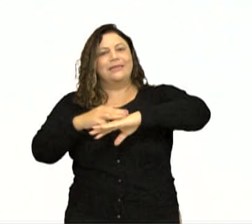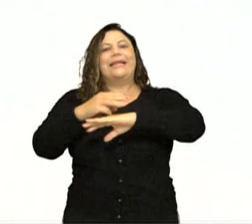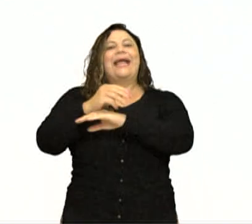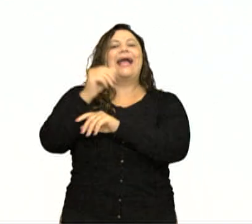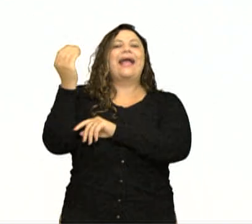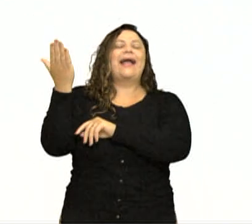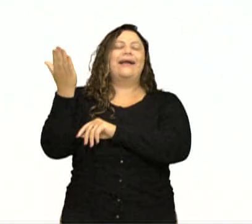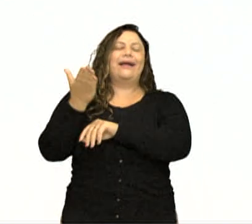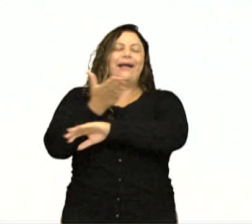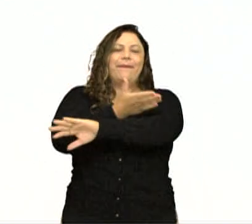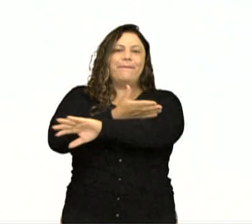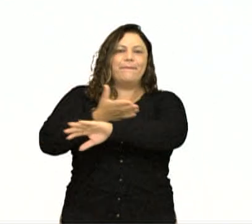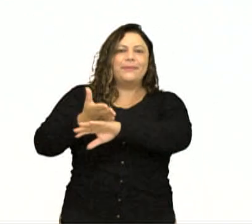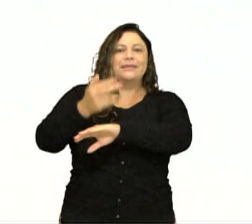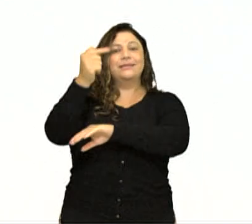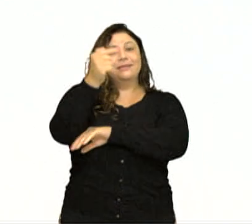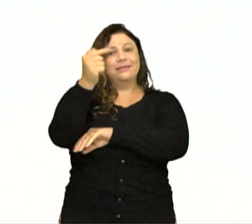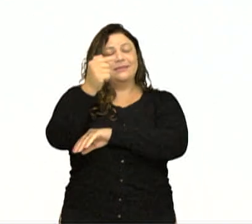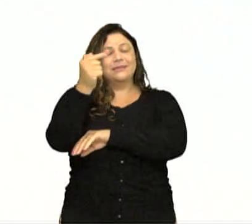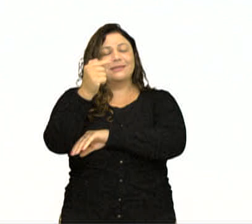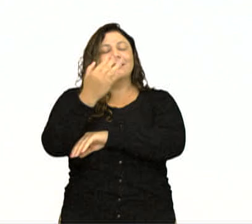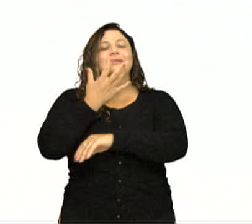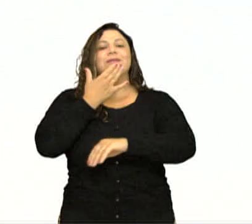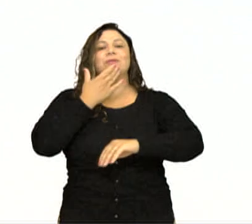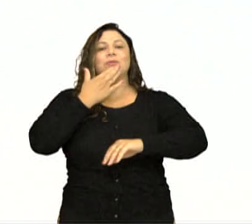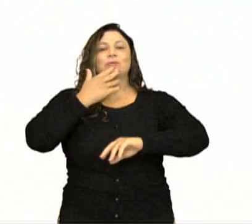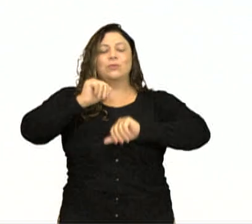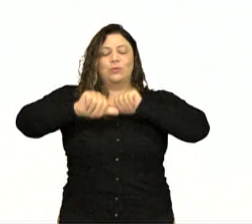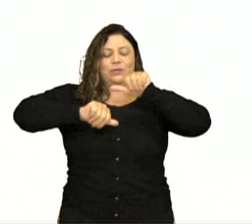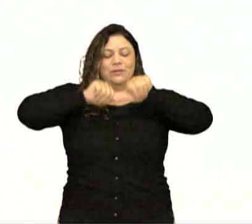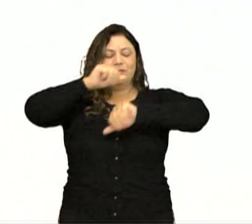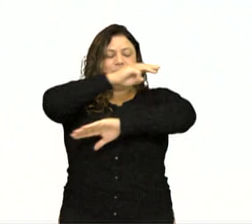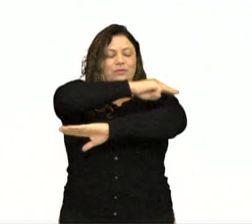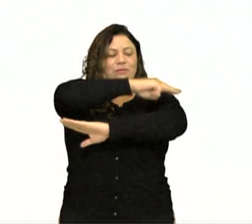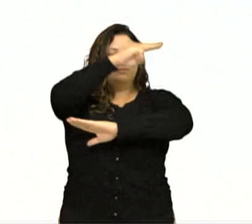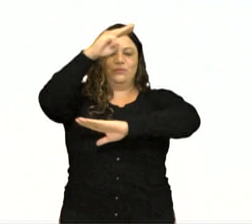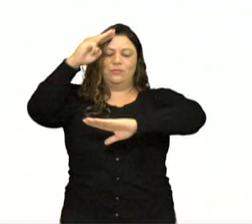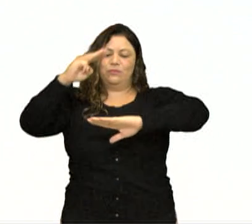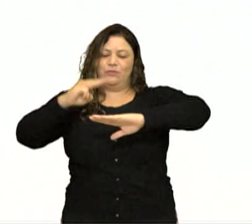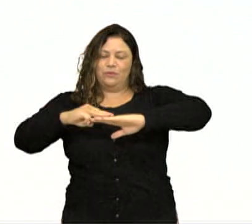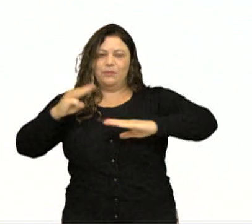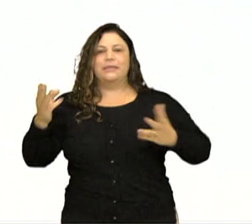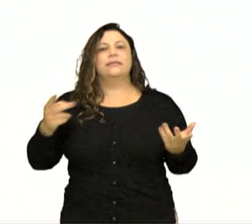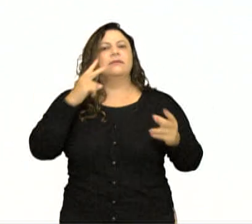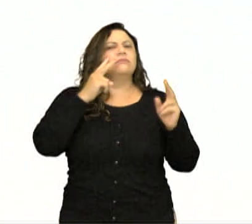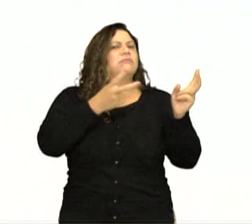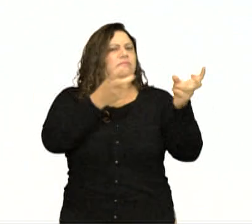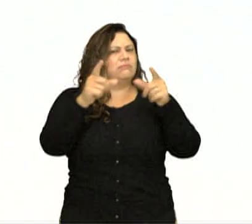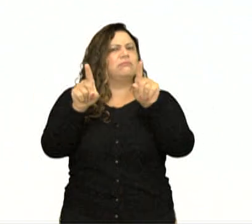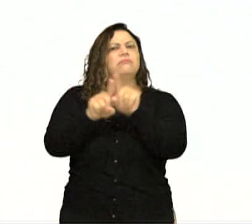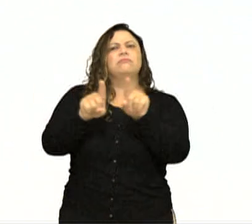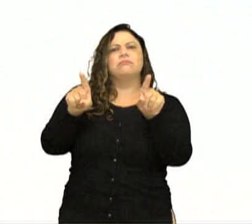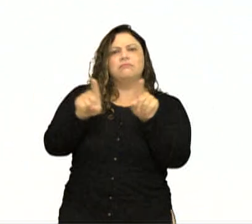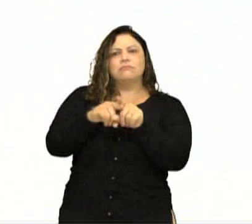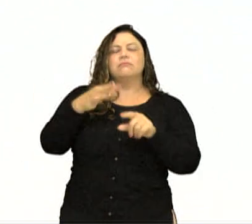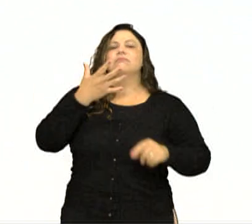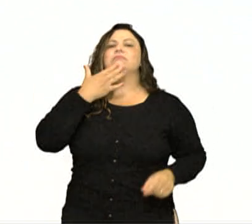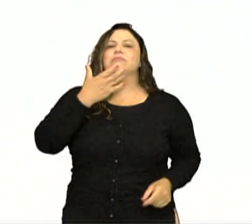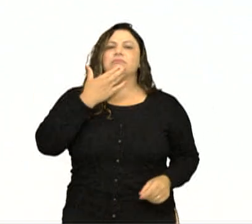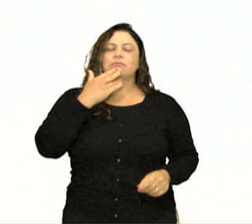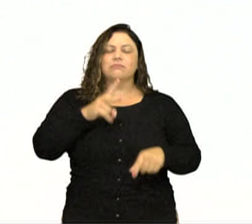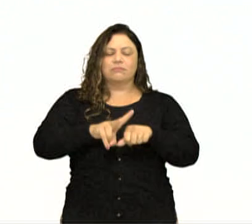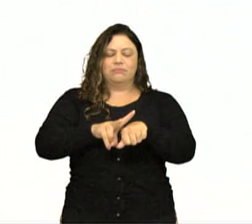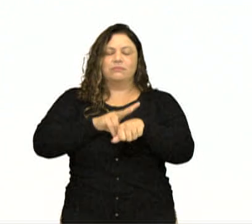branca nas 7 cores do arco-íris. Nós vimos também que a cor que mais desvia é o violeta e